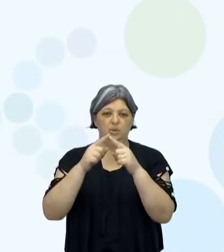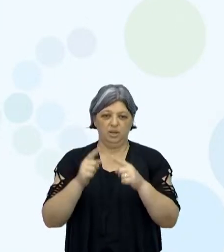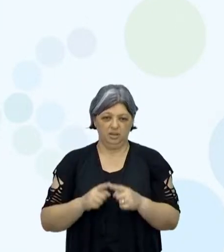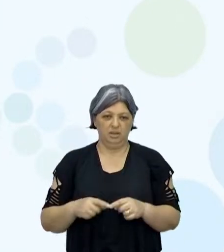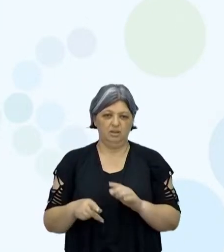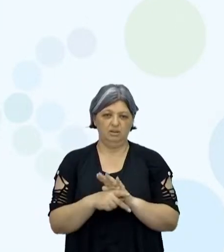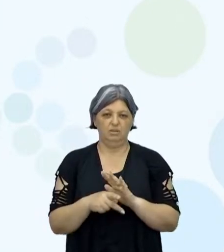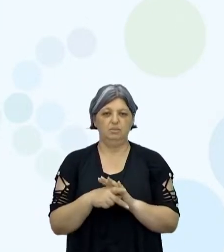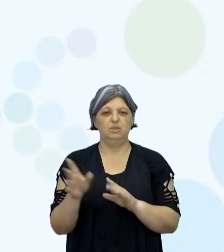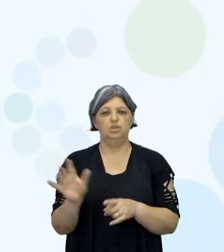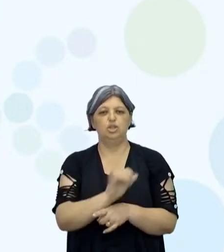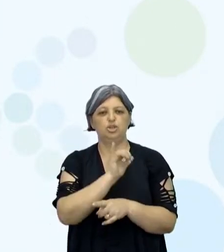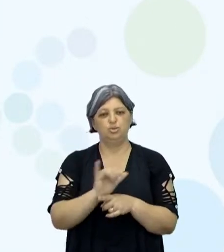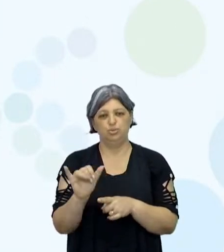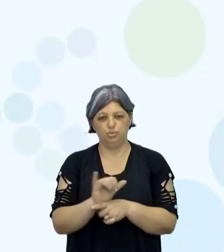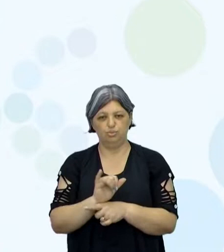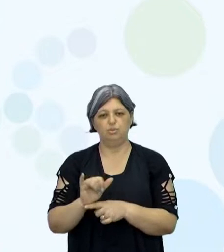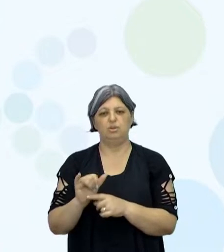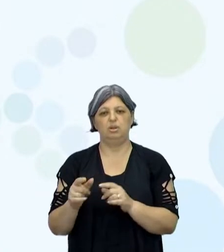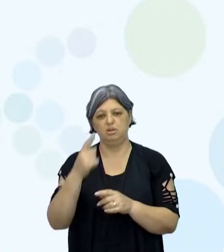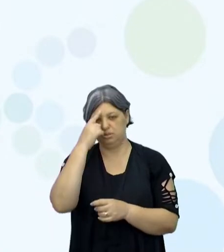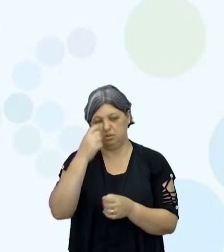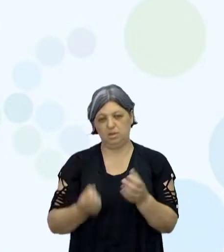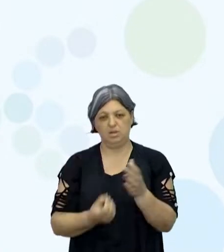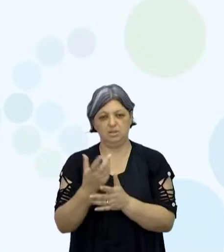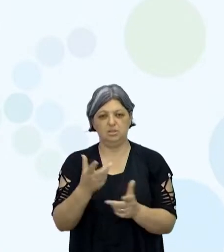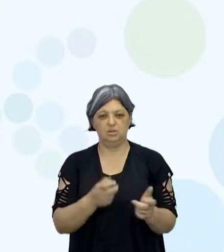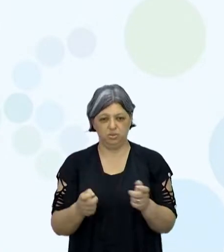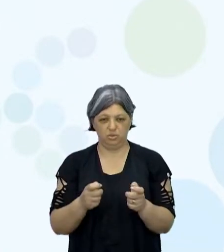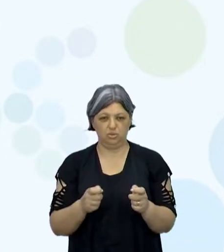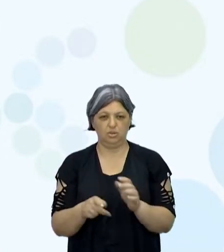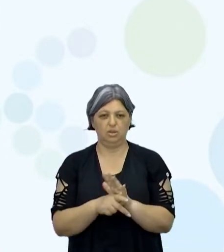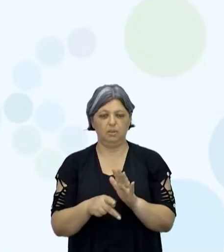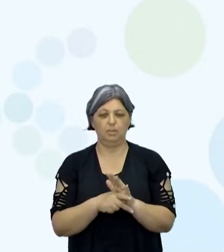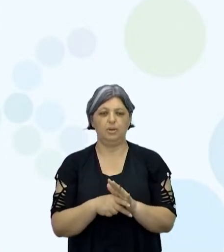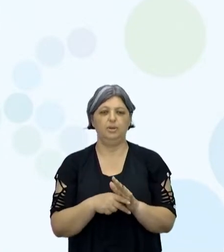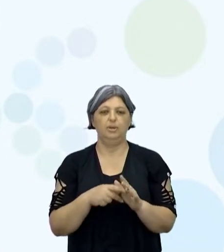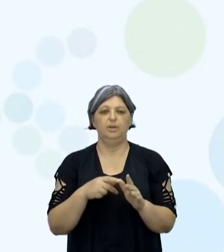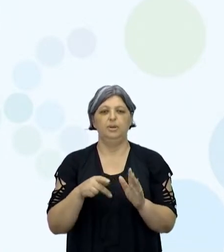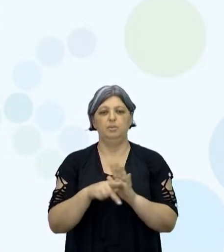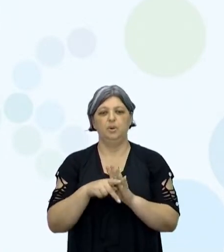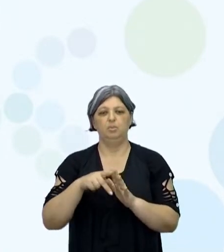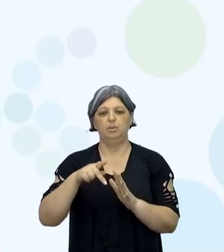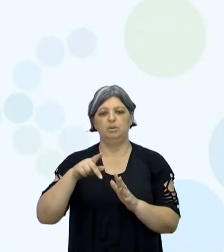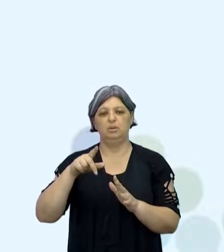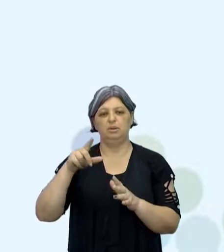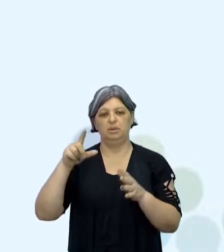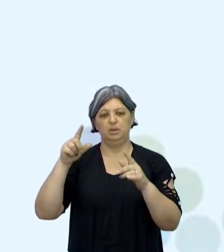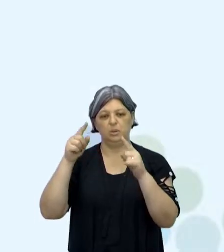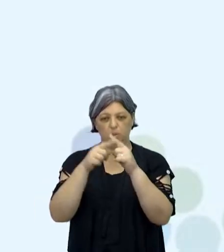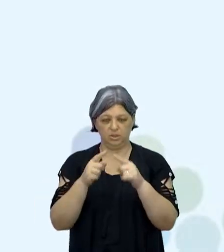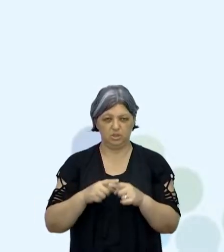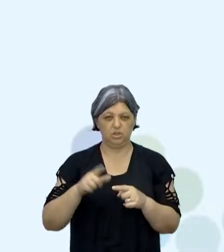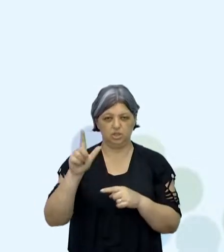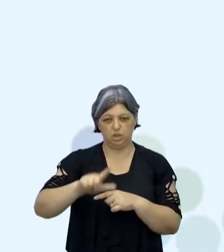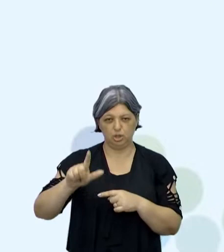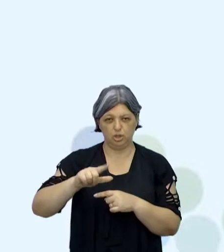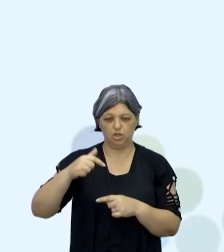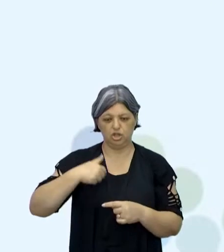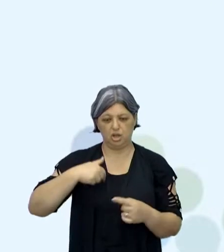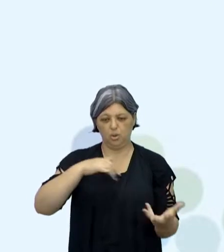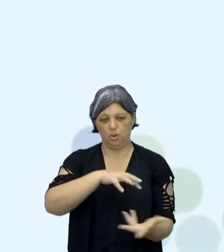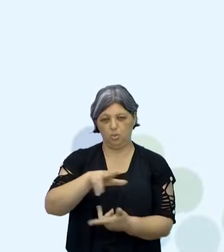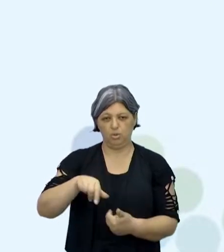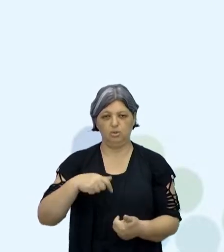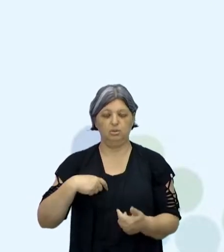da Estratégia Criação, é a Unidade Curricular 2, o componente Conexões Lógicas Eu e o Mundo. E aí, nós